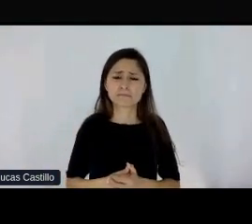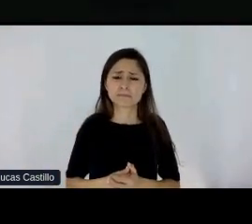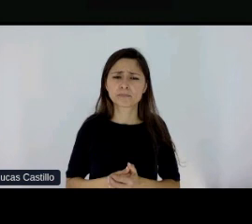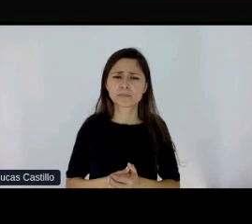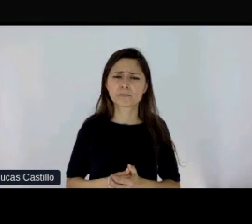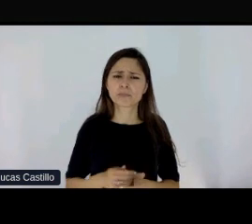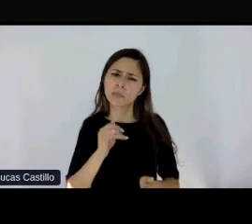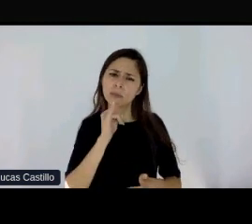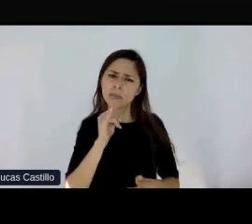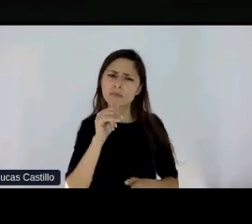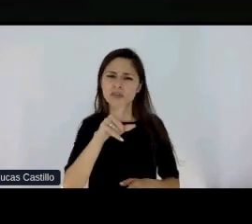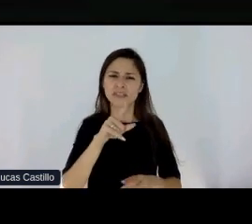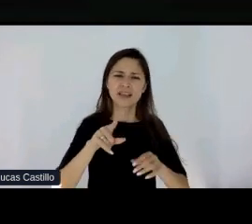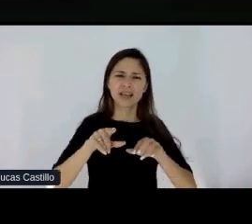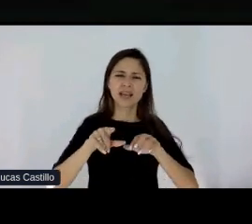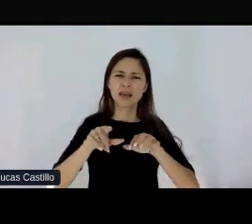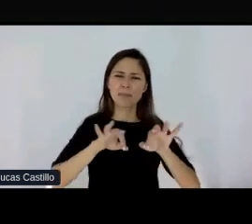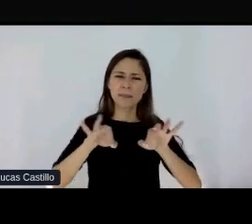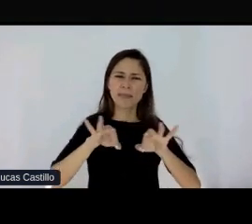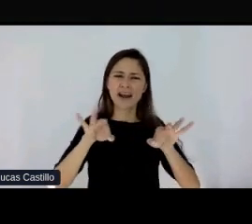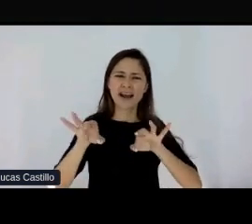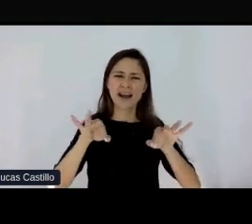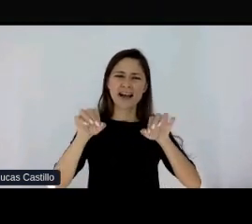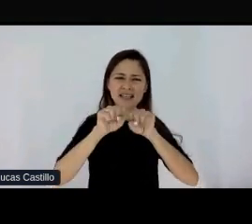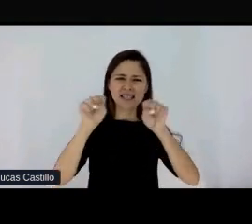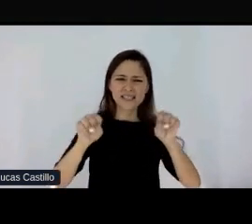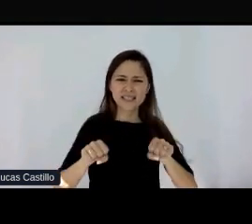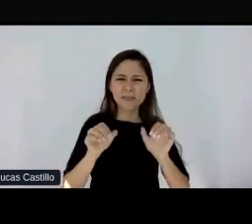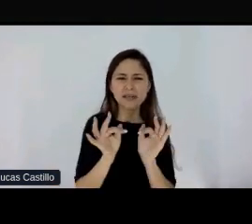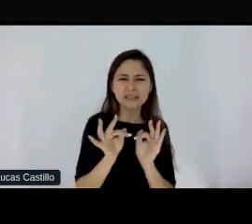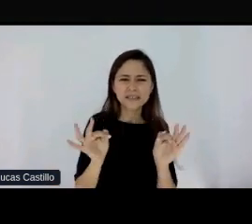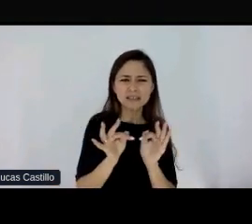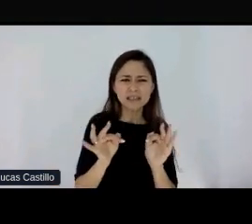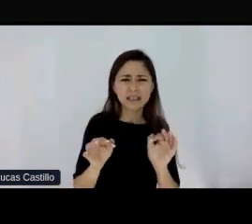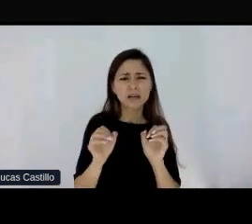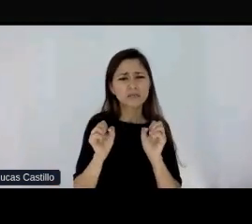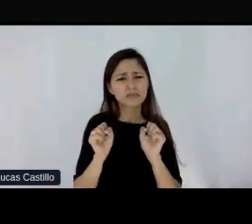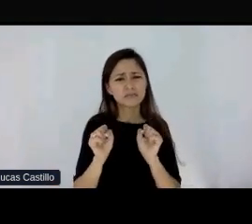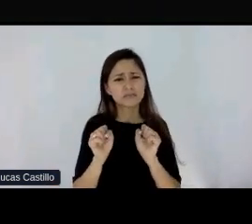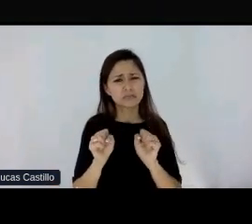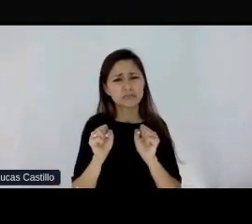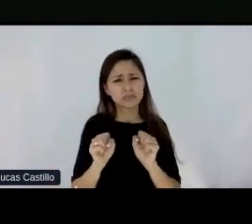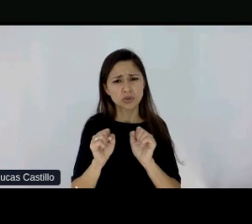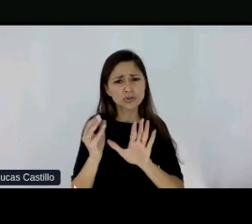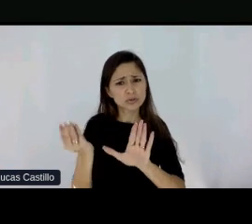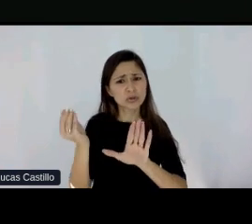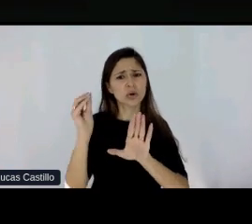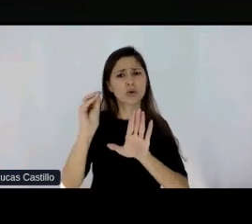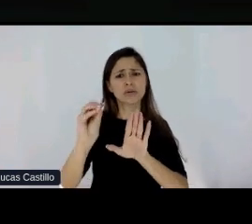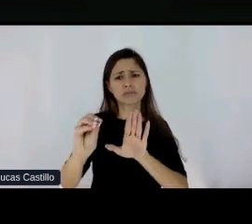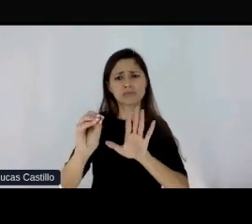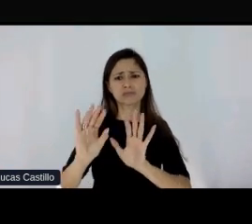a gente faz um sisteminha mais simples primeiro, a gente geralmente